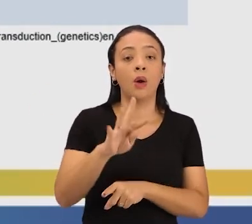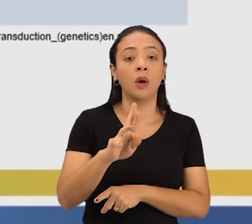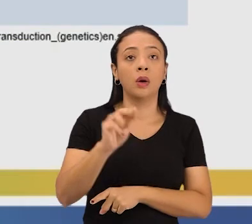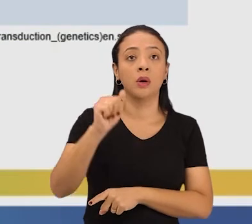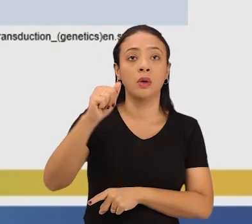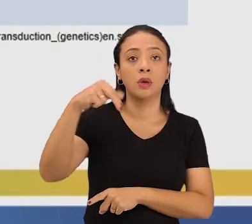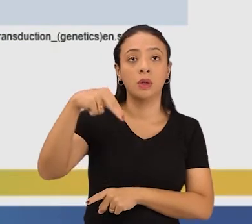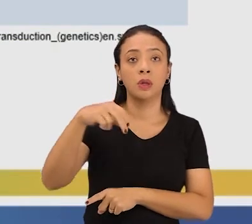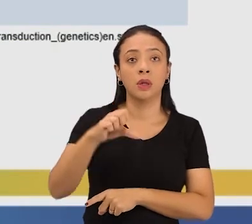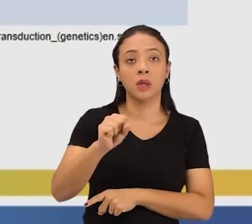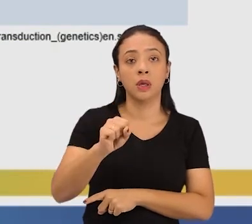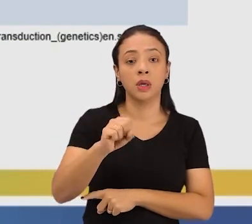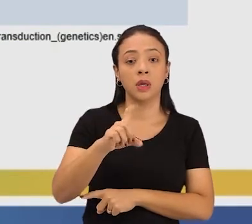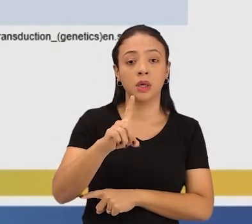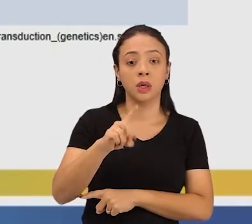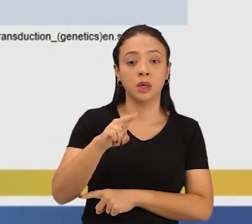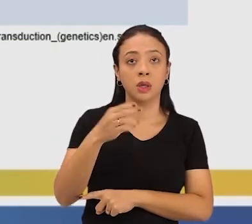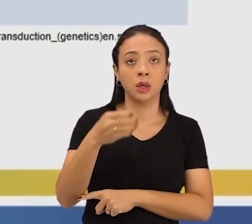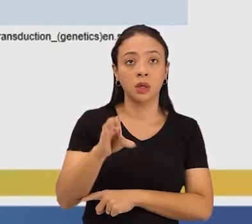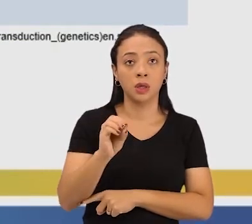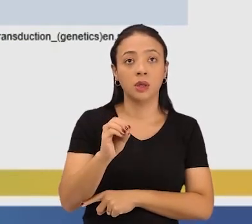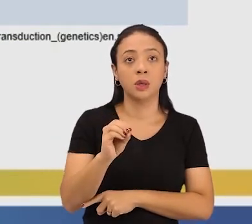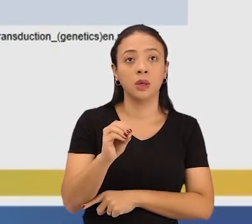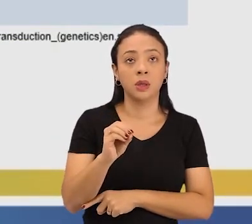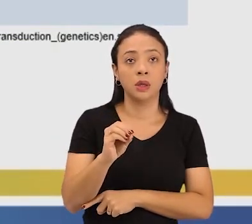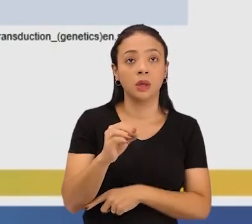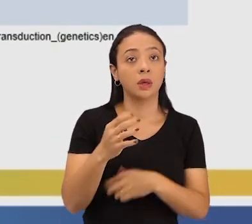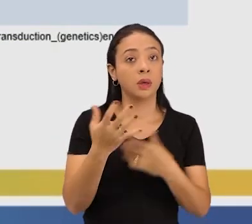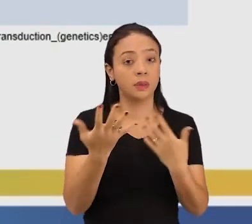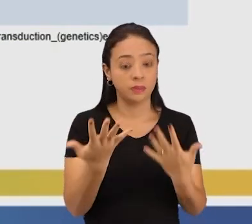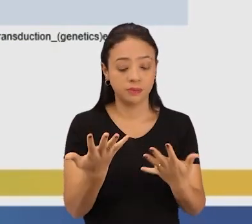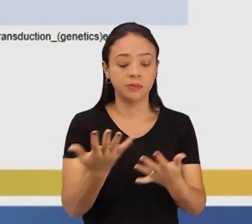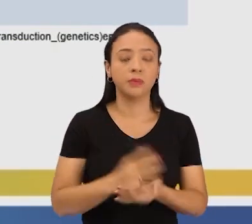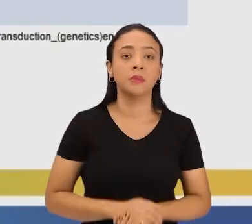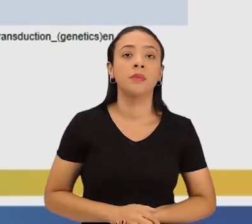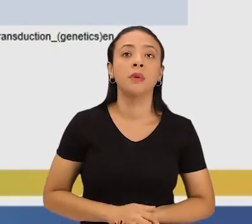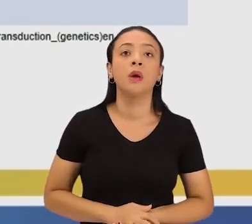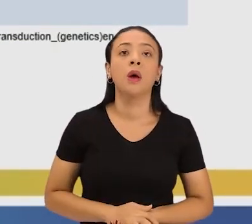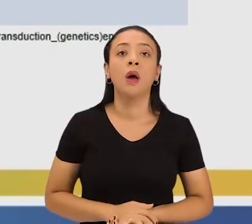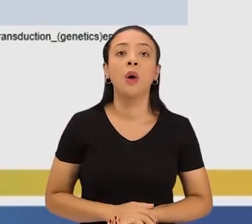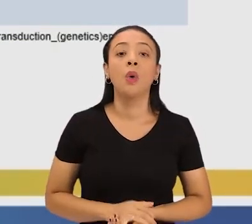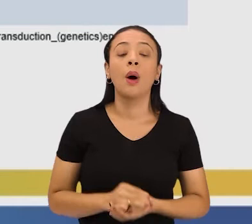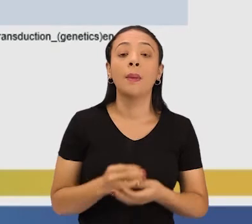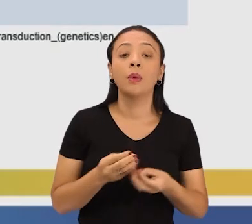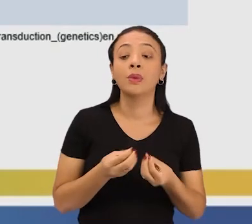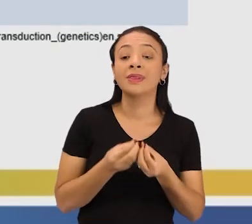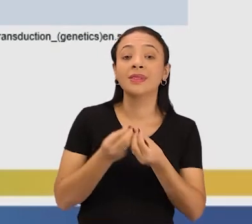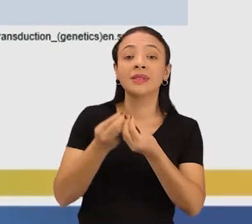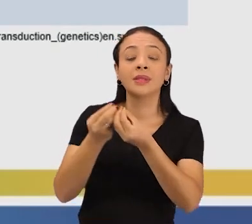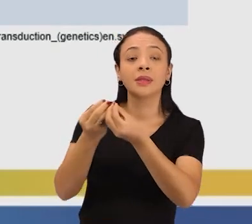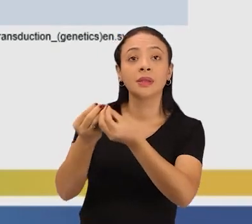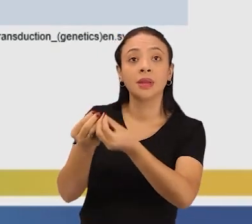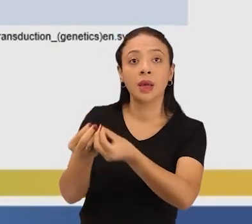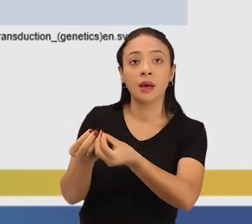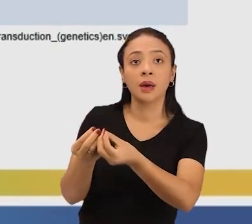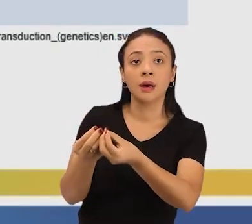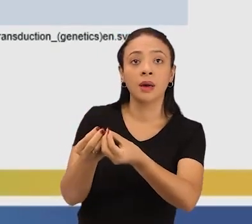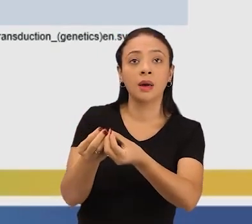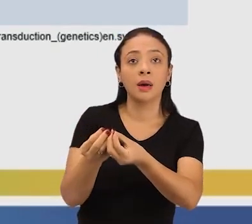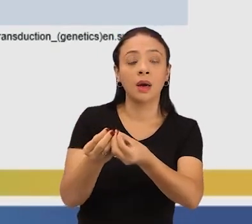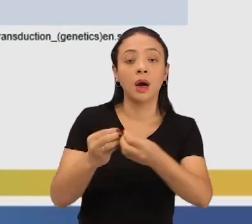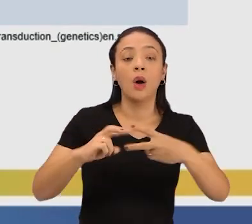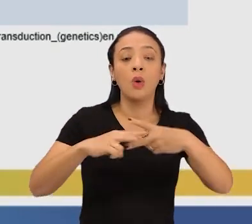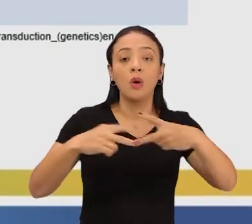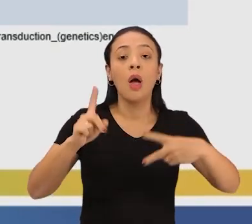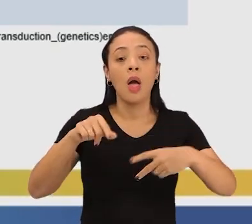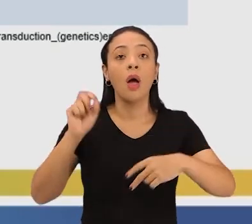por transferência genética por transdução, nesse caso, o transmissor dos genes vai ser um vírus bacteriófago e